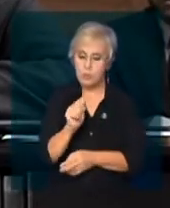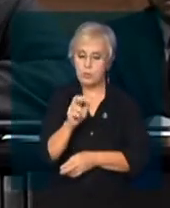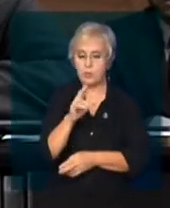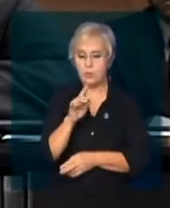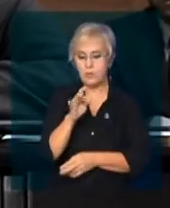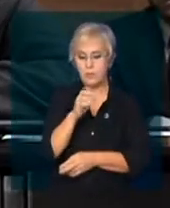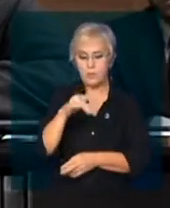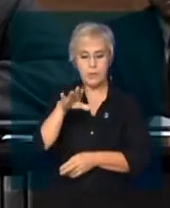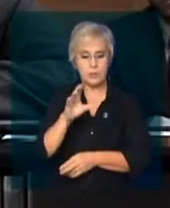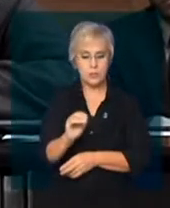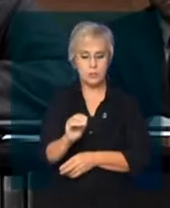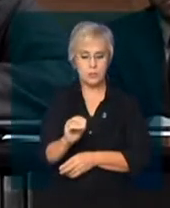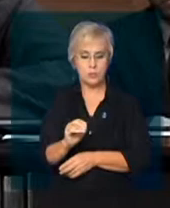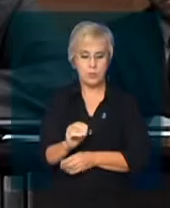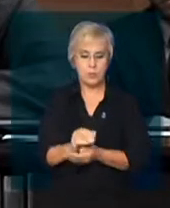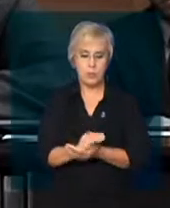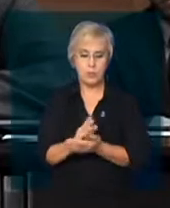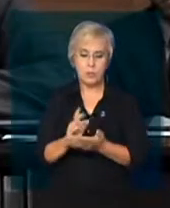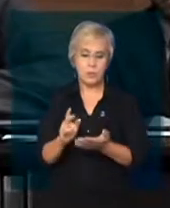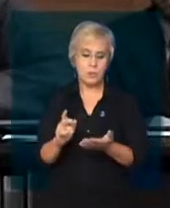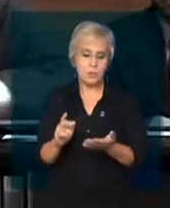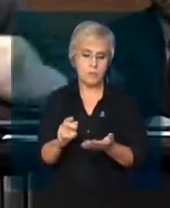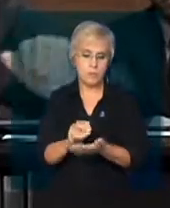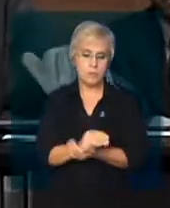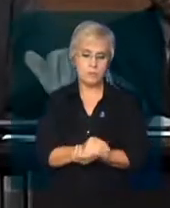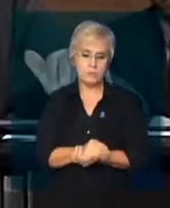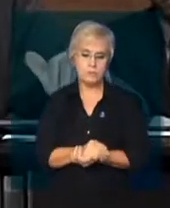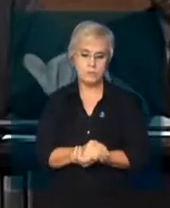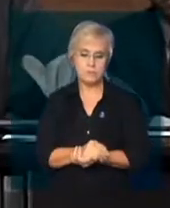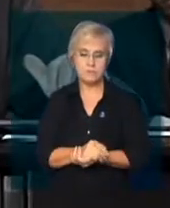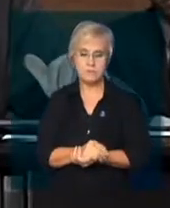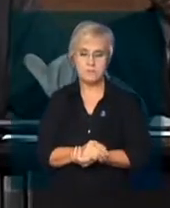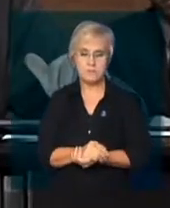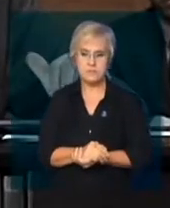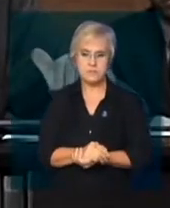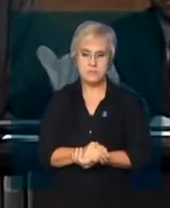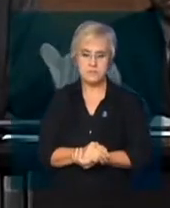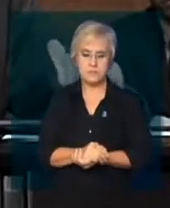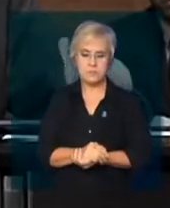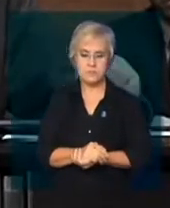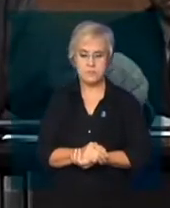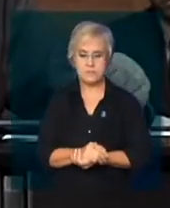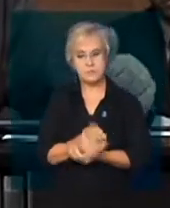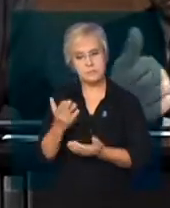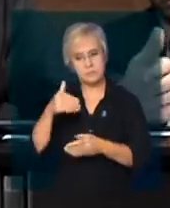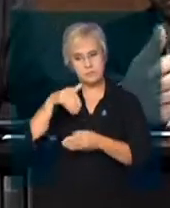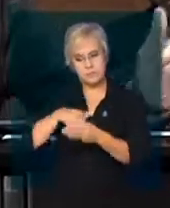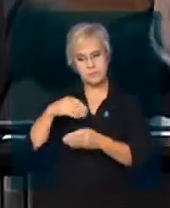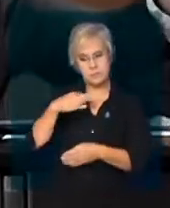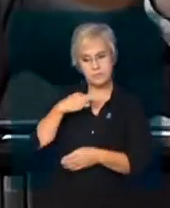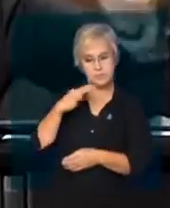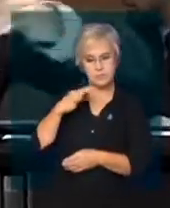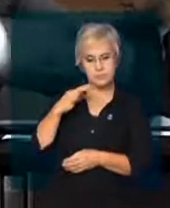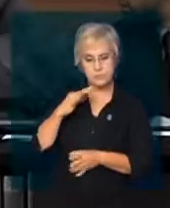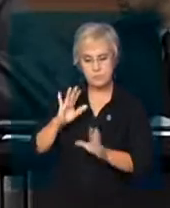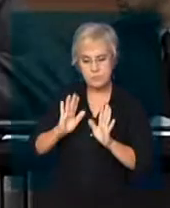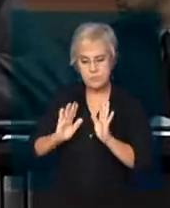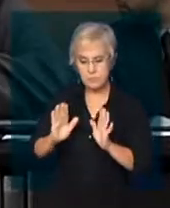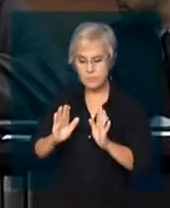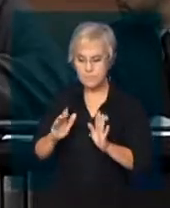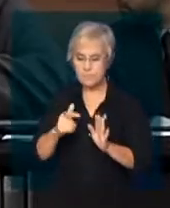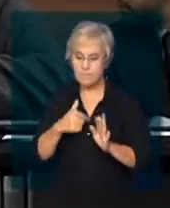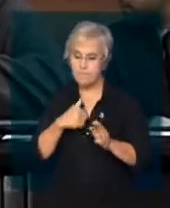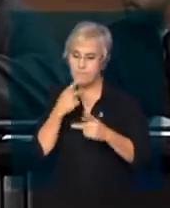fora a lista pré-ordenada, eu não vejo como ser financiamento público. Com relação ao voto facultativo, eu